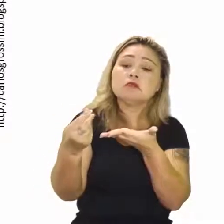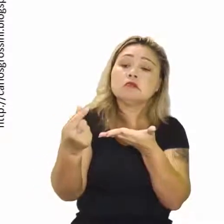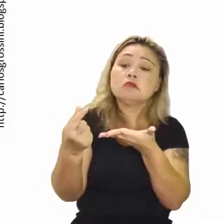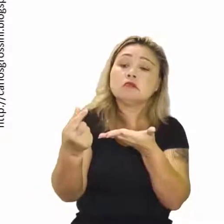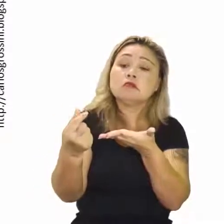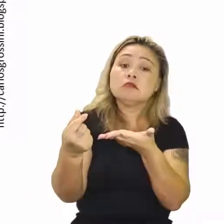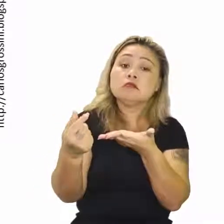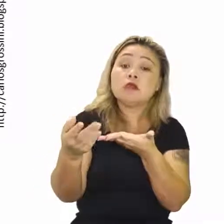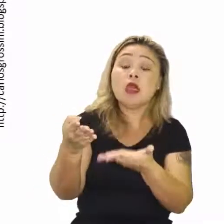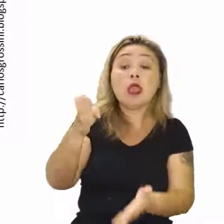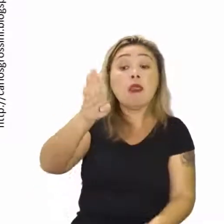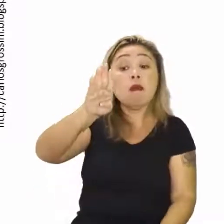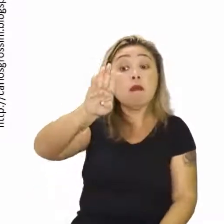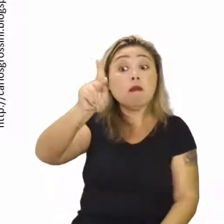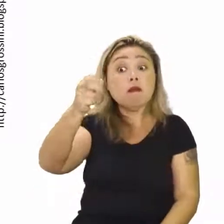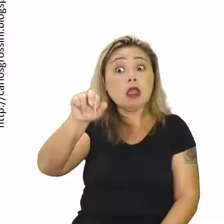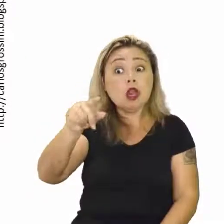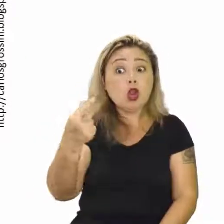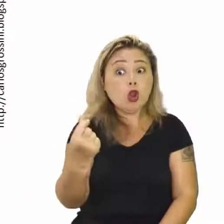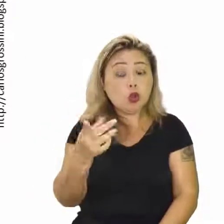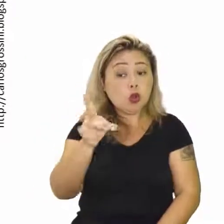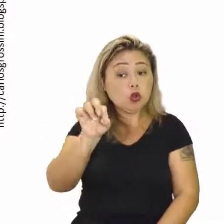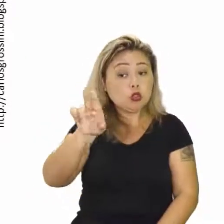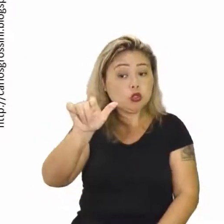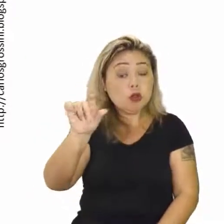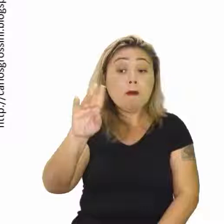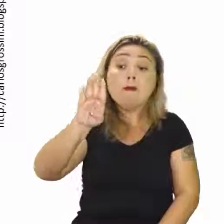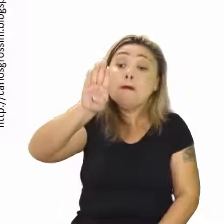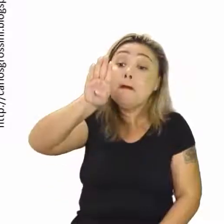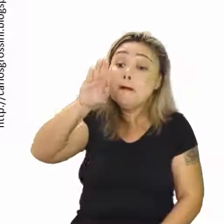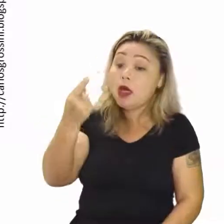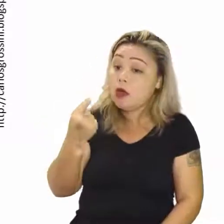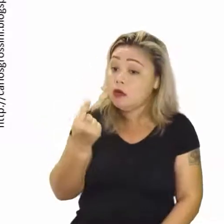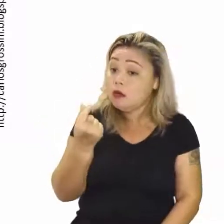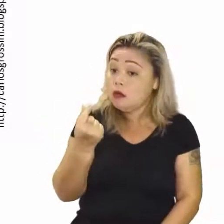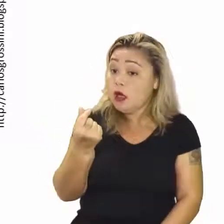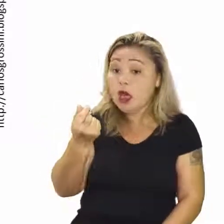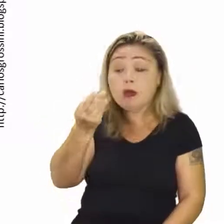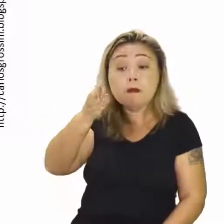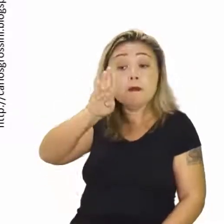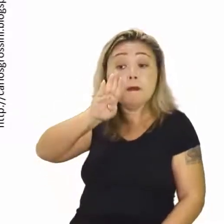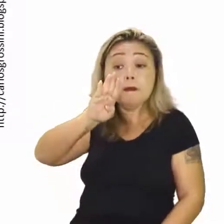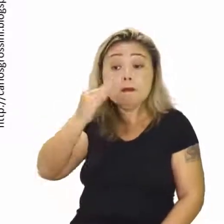valores em bilhões de dólares, tá? Não são milhões não, são bilhões de dólares.